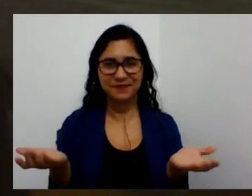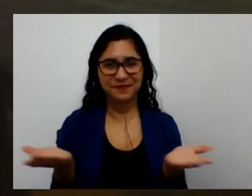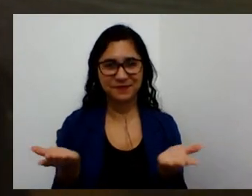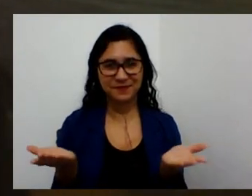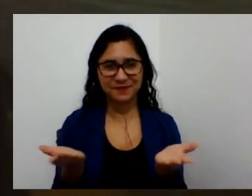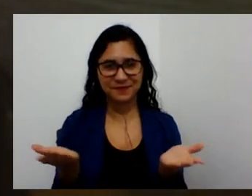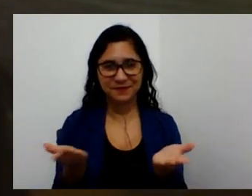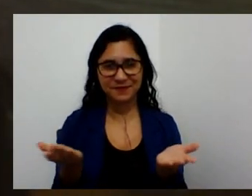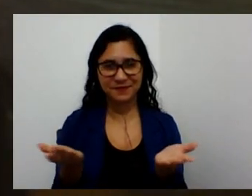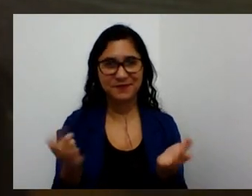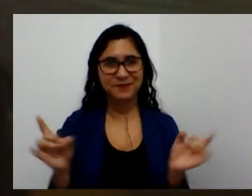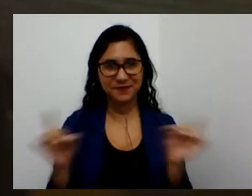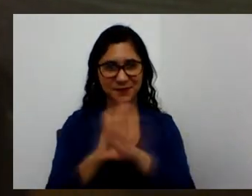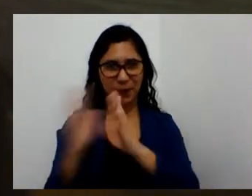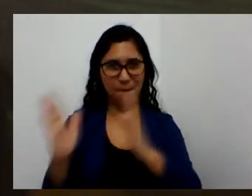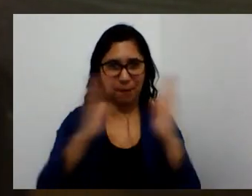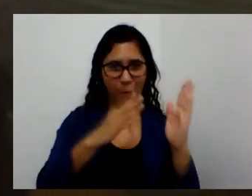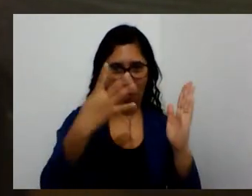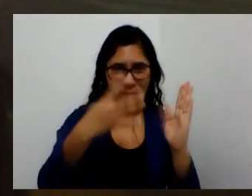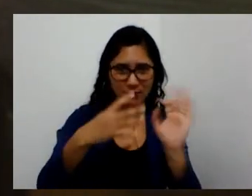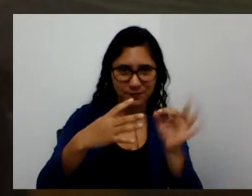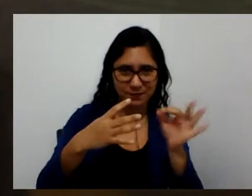Agora a gente já fechou esse bloco, né? Falta